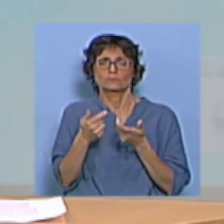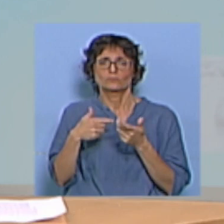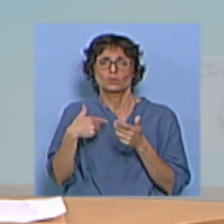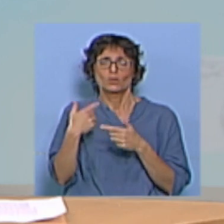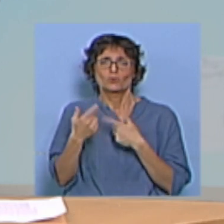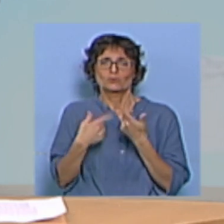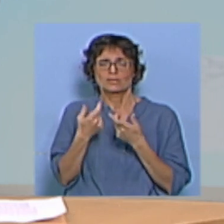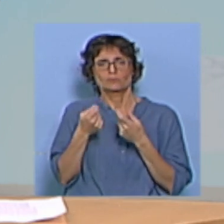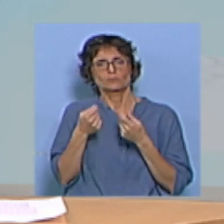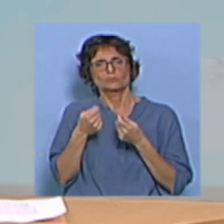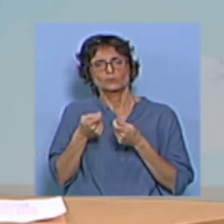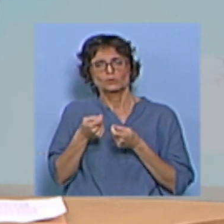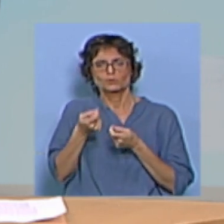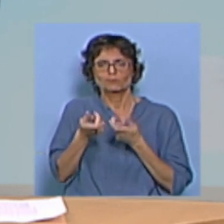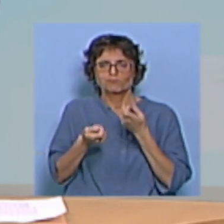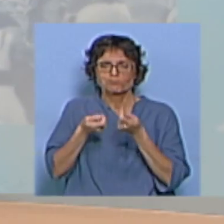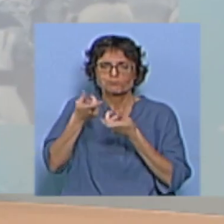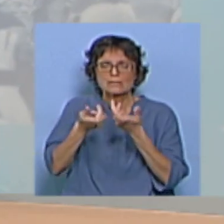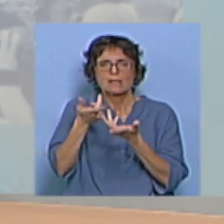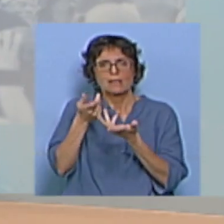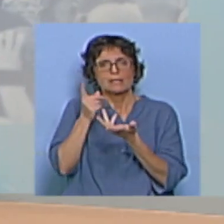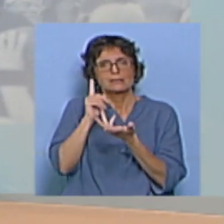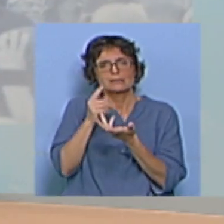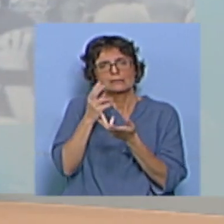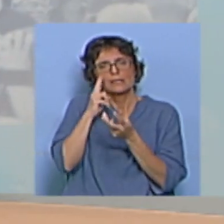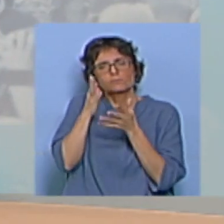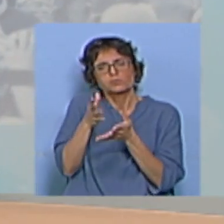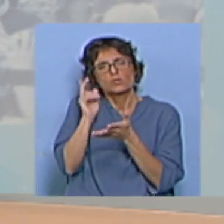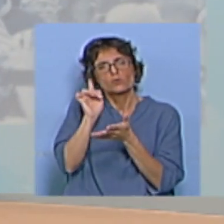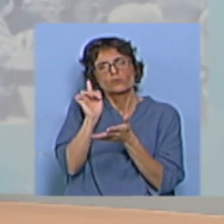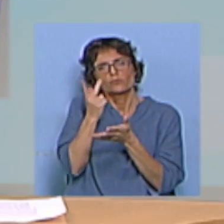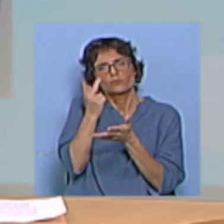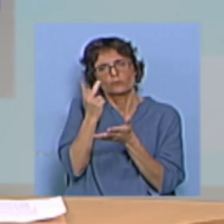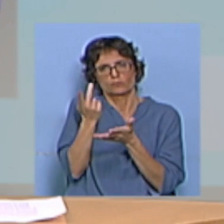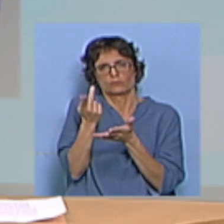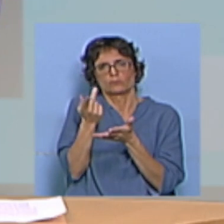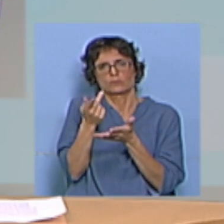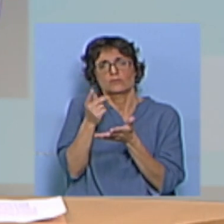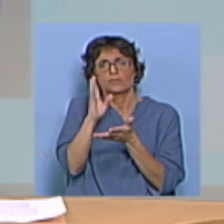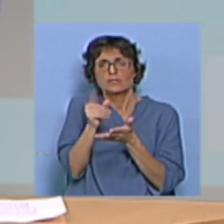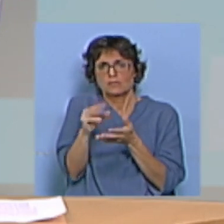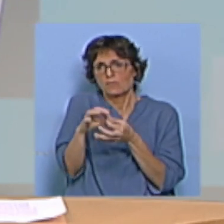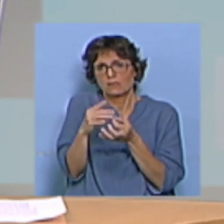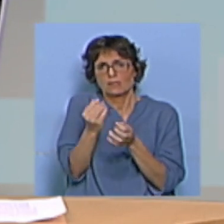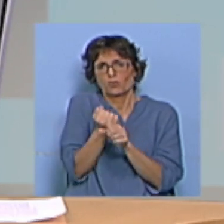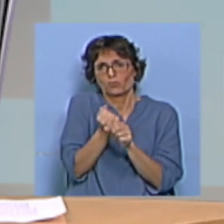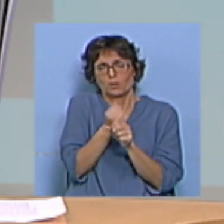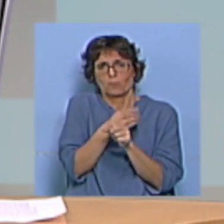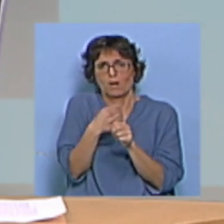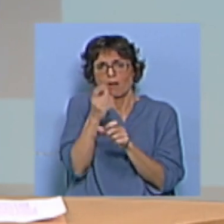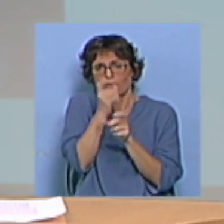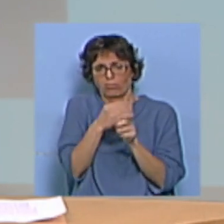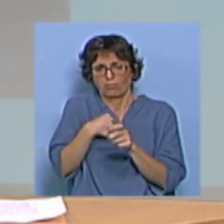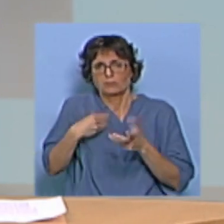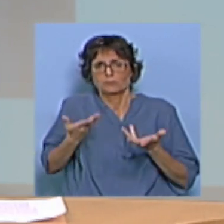valor inestimável de cada vida humana e à nobreza da missão dos profissionais de saúde. Precisamente porque vem admitir que algumas